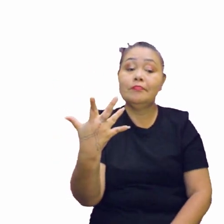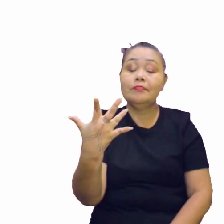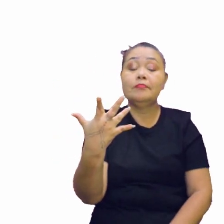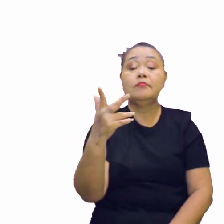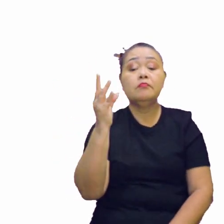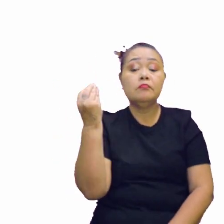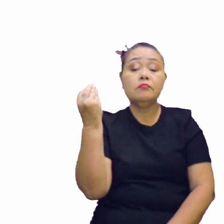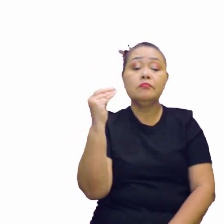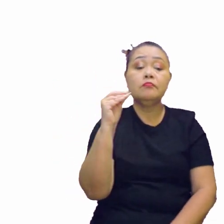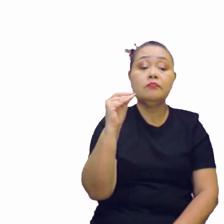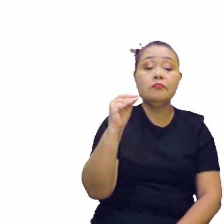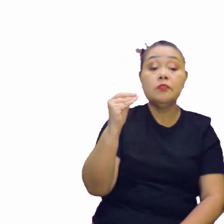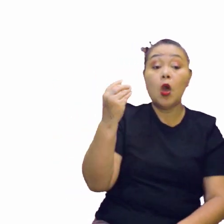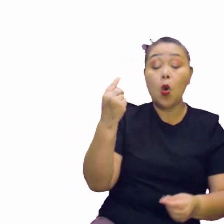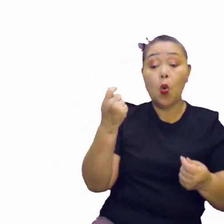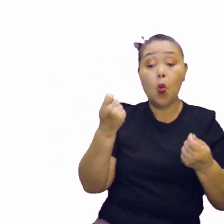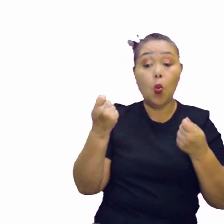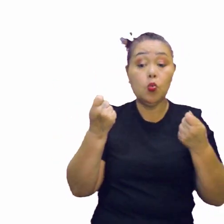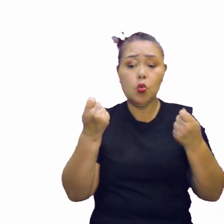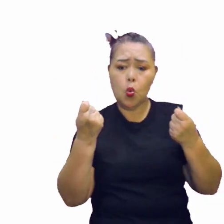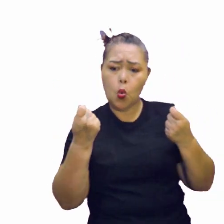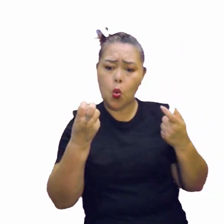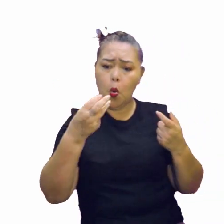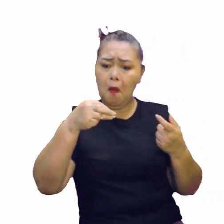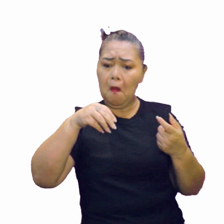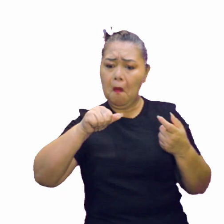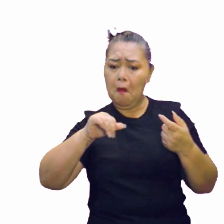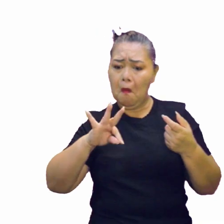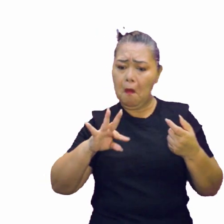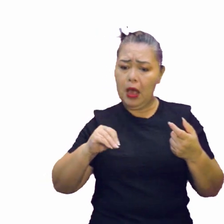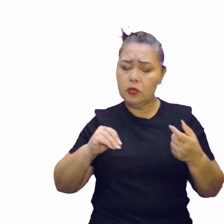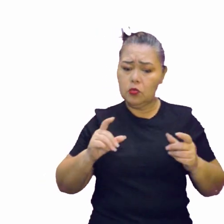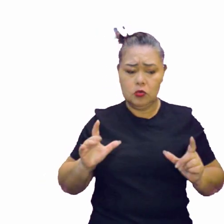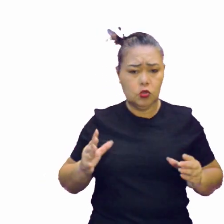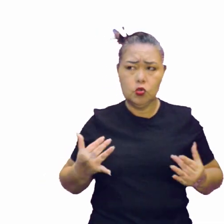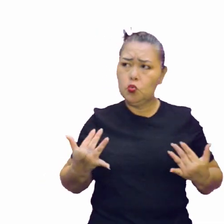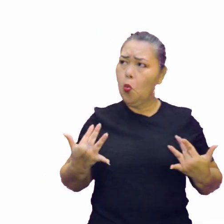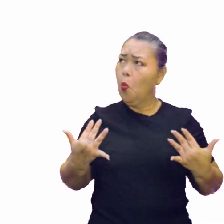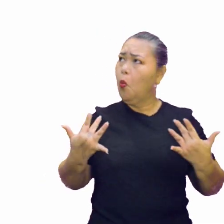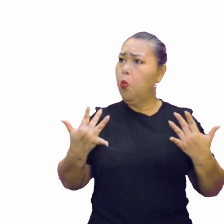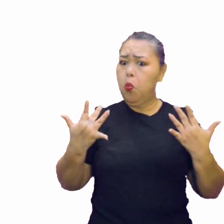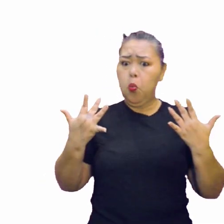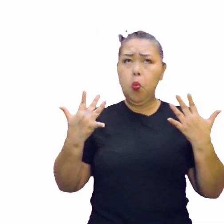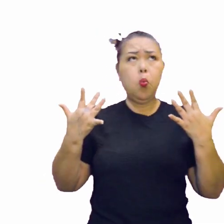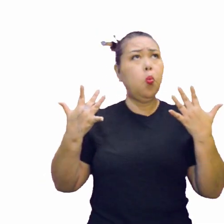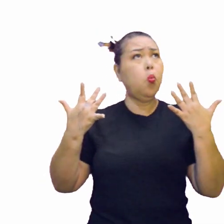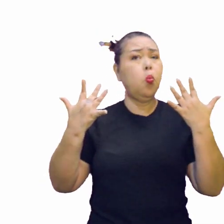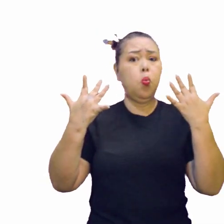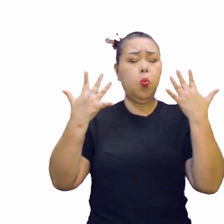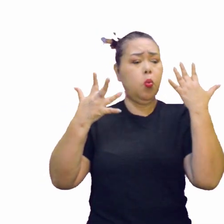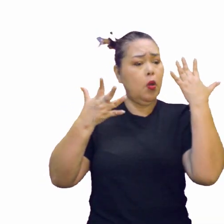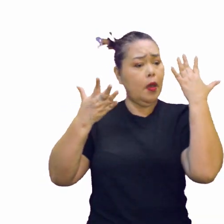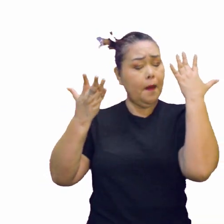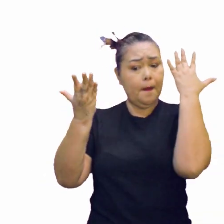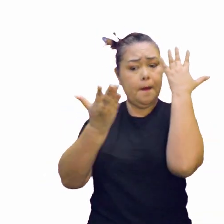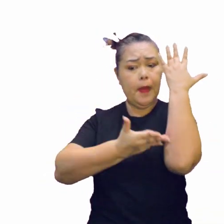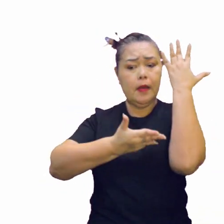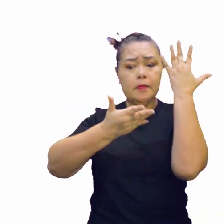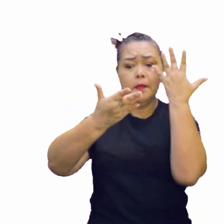Controle do mato. O que isso quer dizer com controle do mato? Pessoal, nós estamos falando